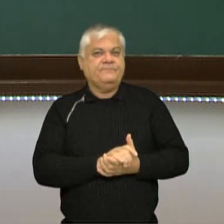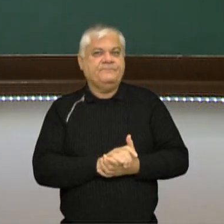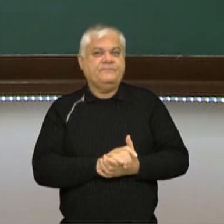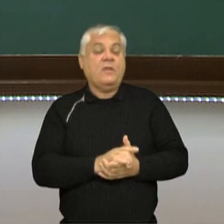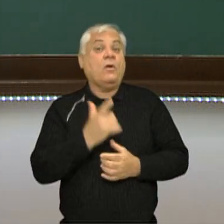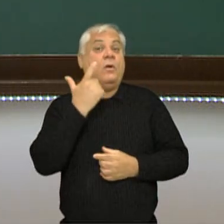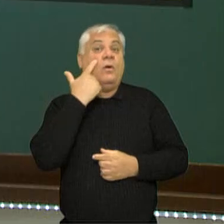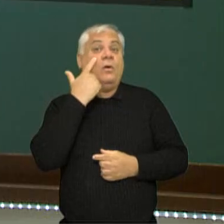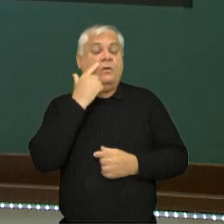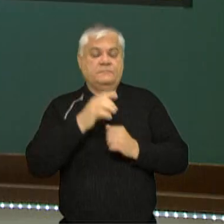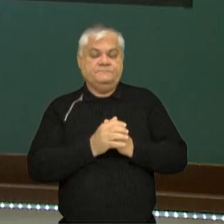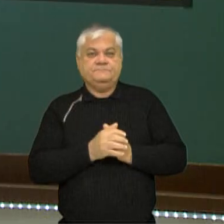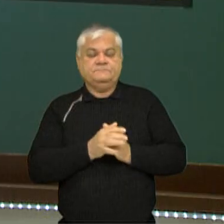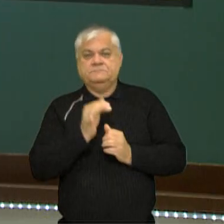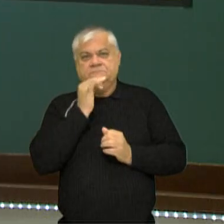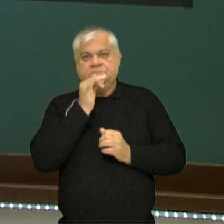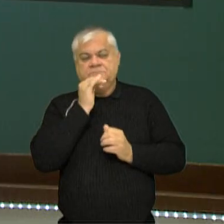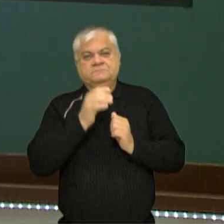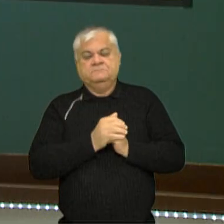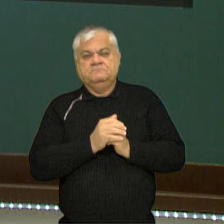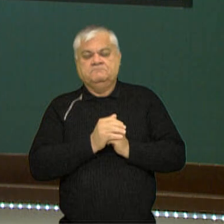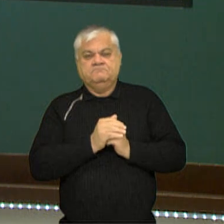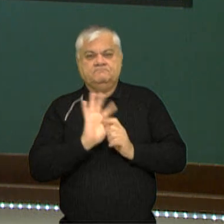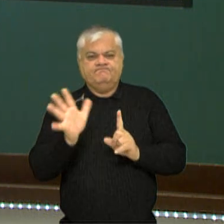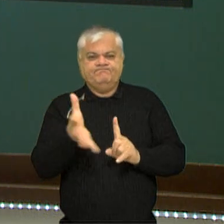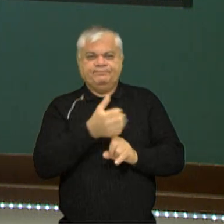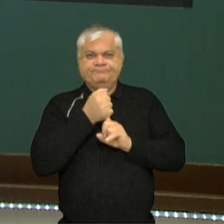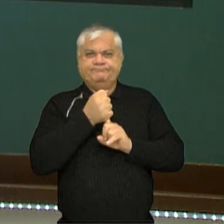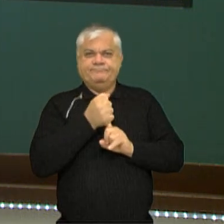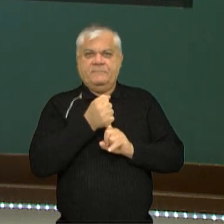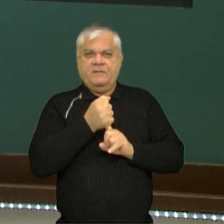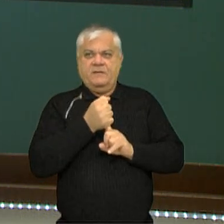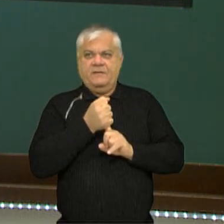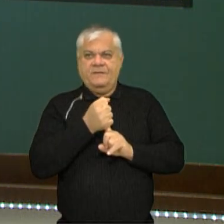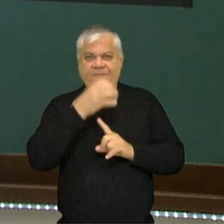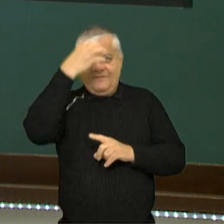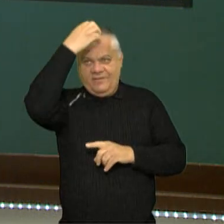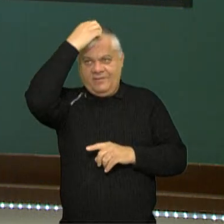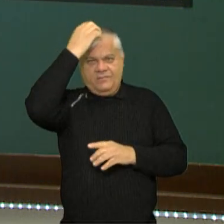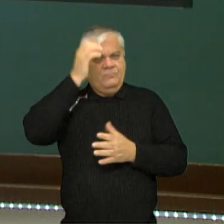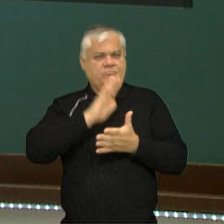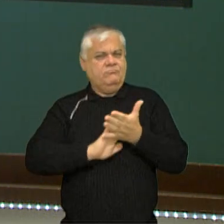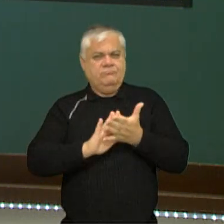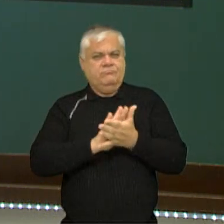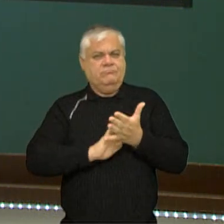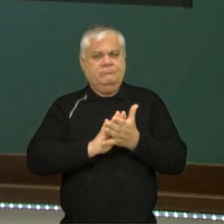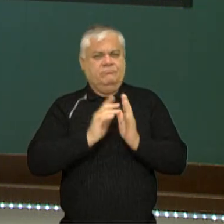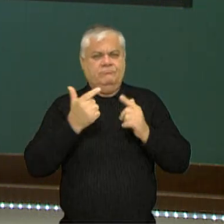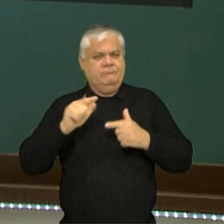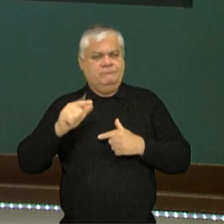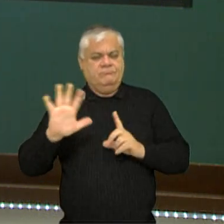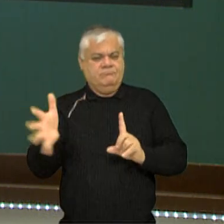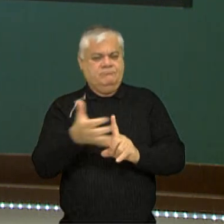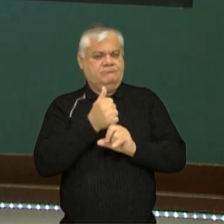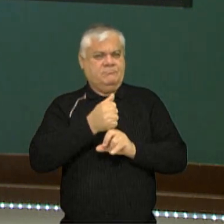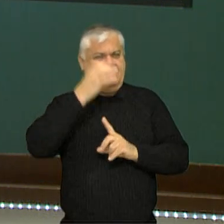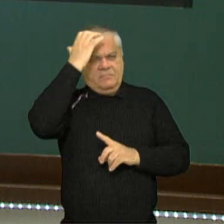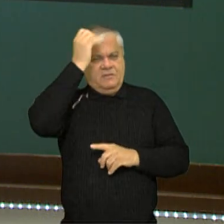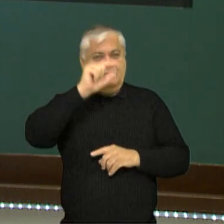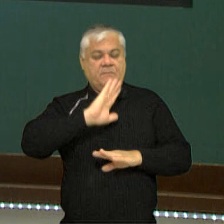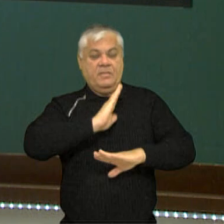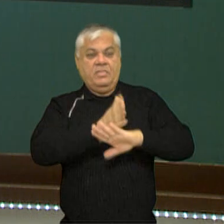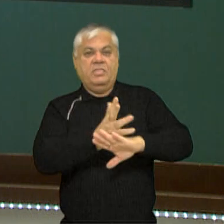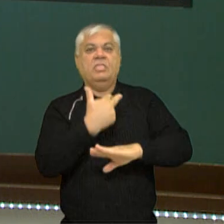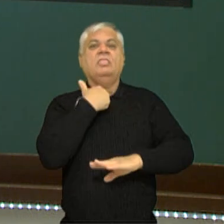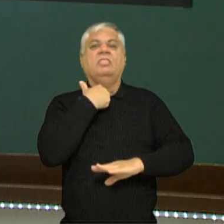que nenhum lance vai exatamente capturar o rei, tá? Por quê? Checkmate não é capturar o rei, mas é deixar